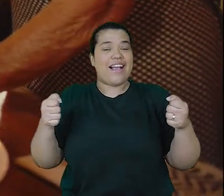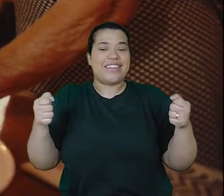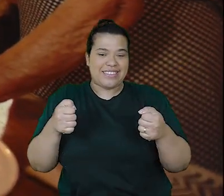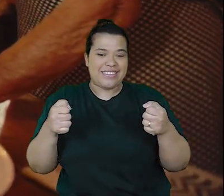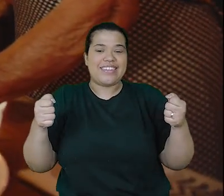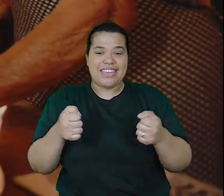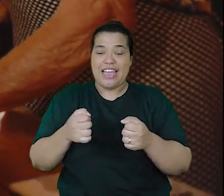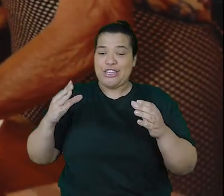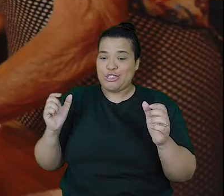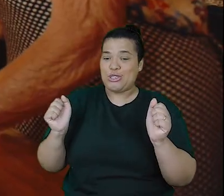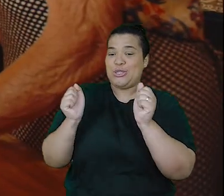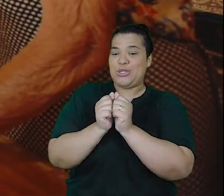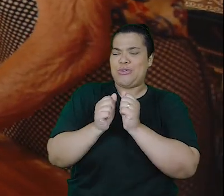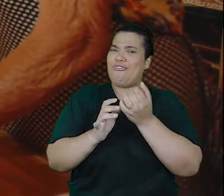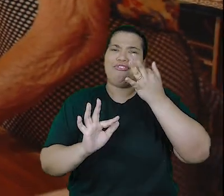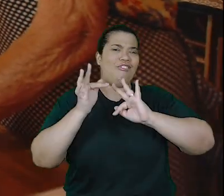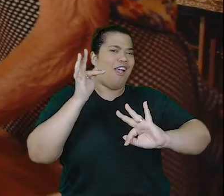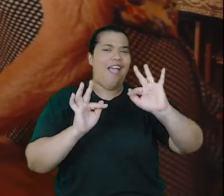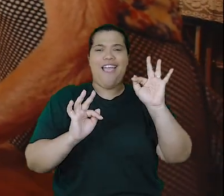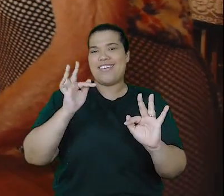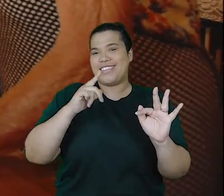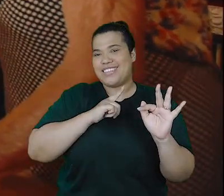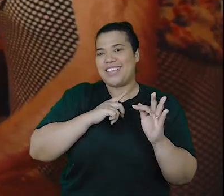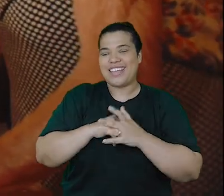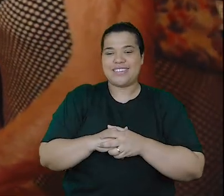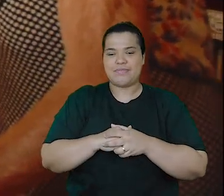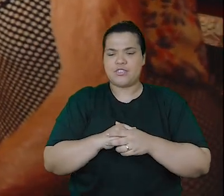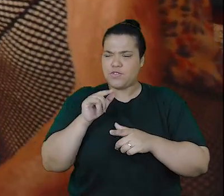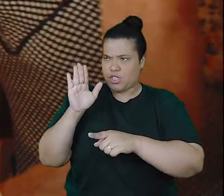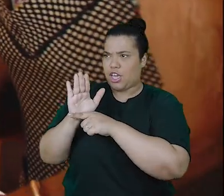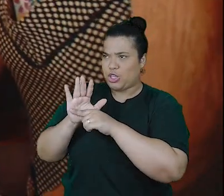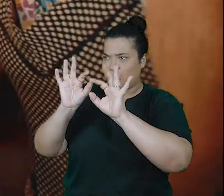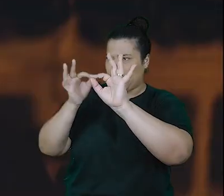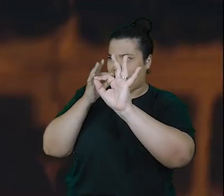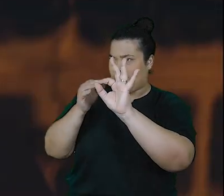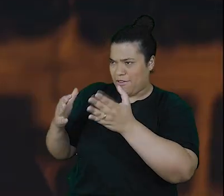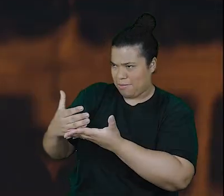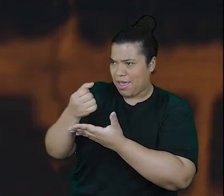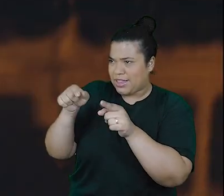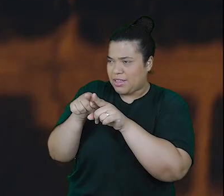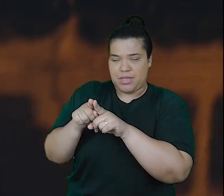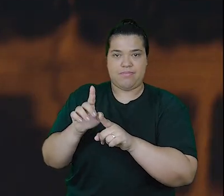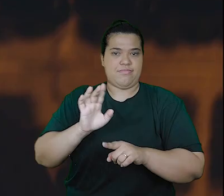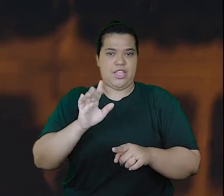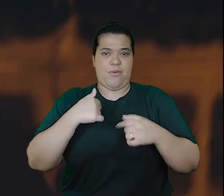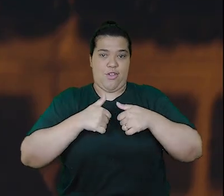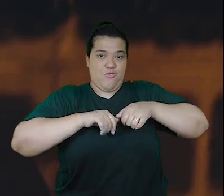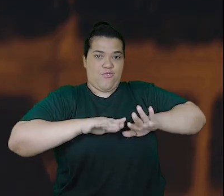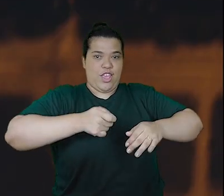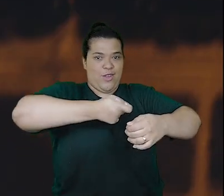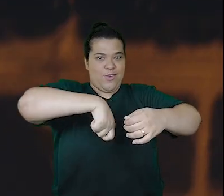a gaita faz parte, vira uma festa, né? E a senhora ajuda lá a colher as uvas também? Eu fico e faço almoço para